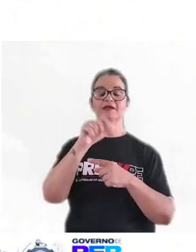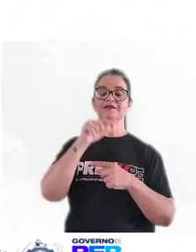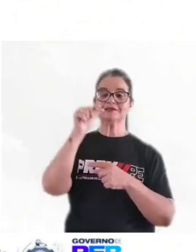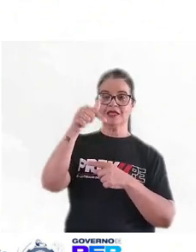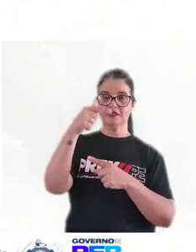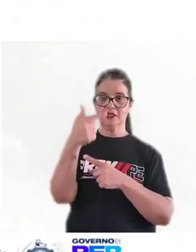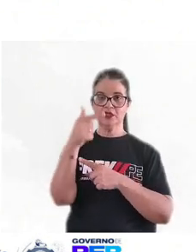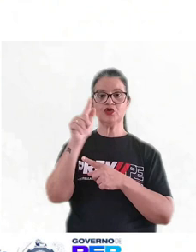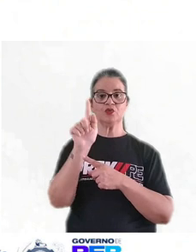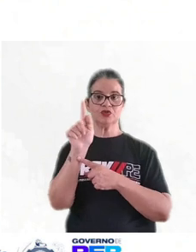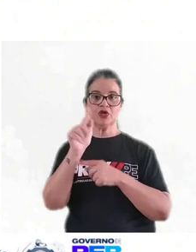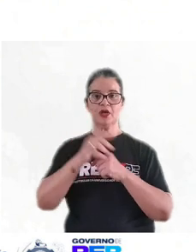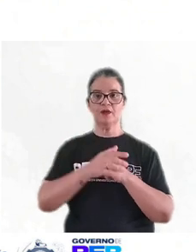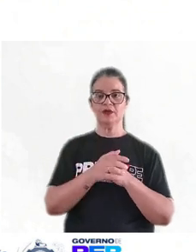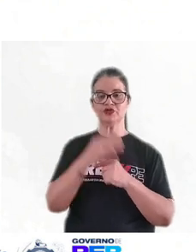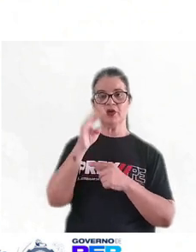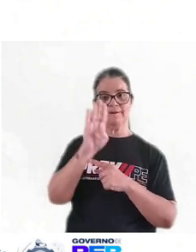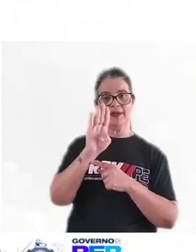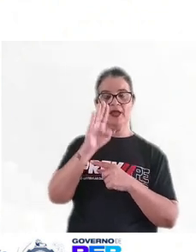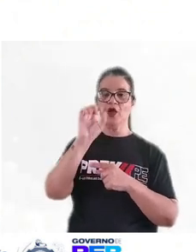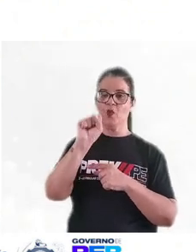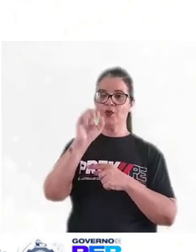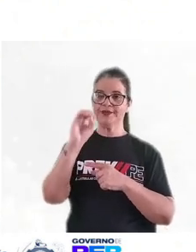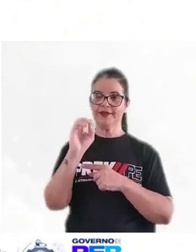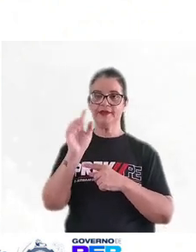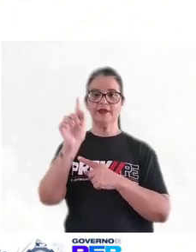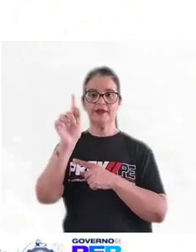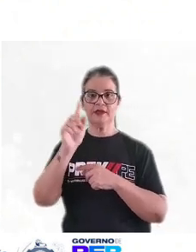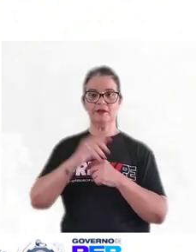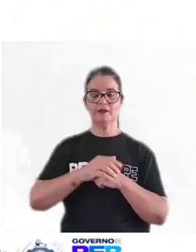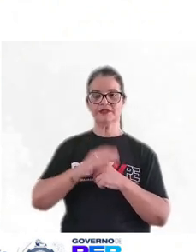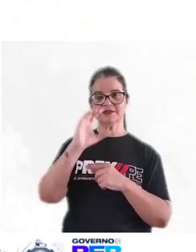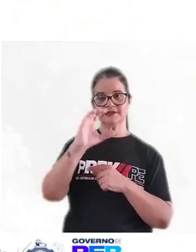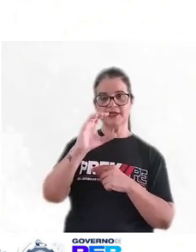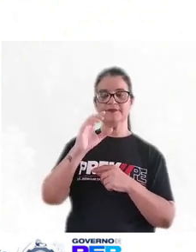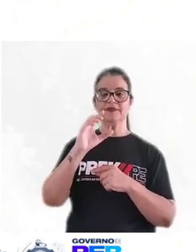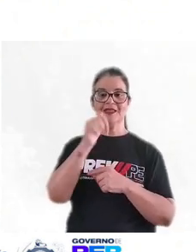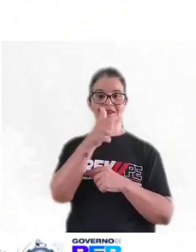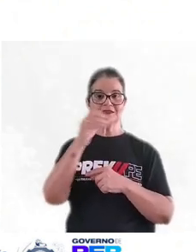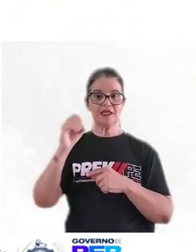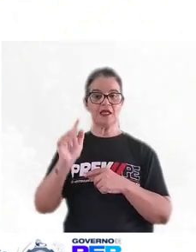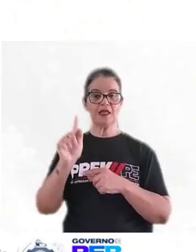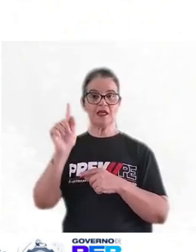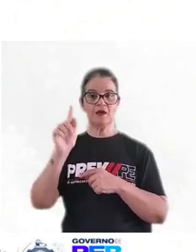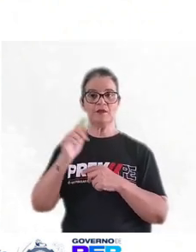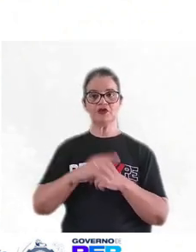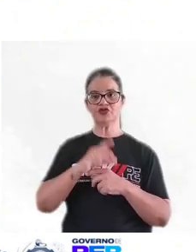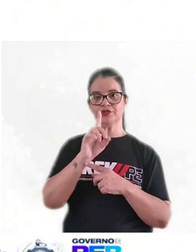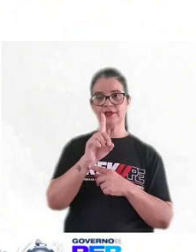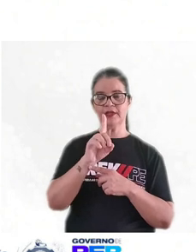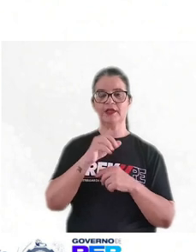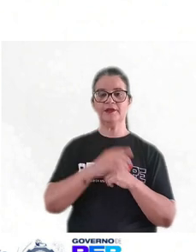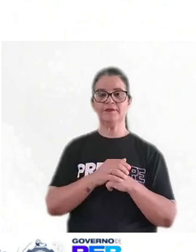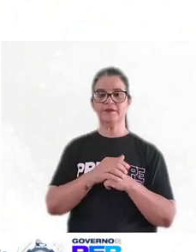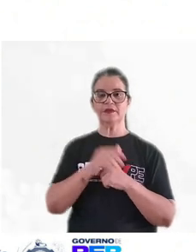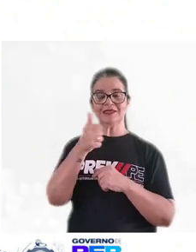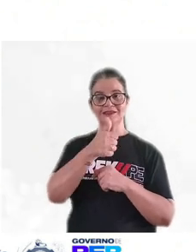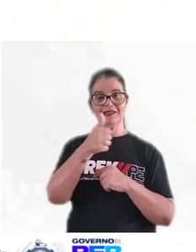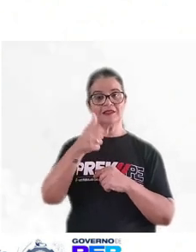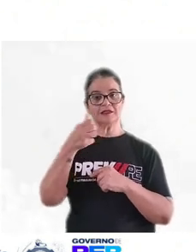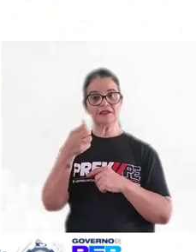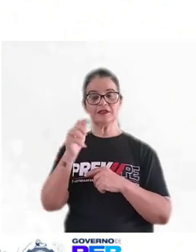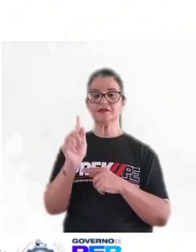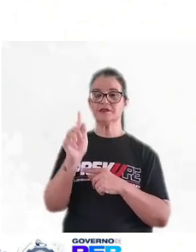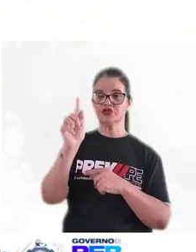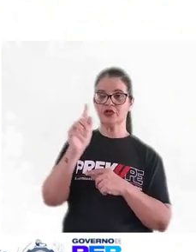A, 72 gramas, B, 80 gramas, C, 100 gramas, D,